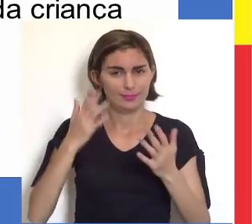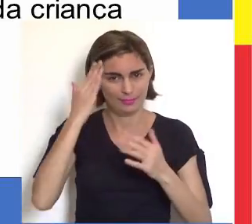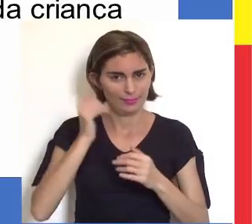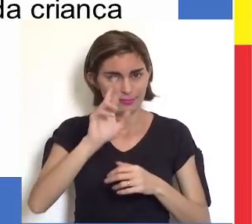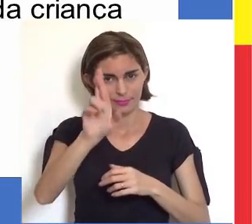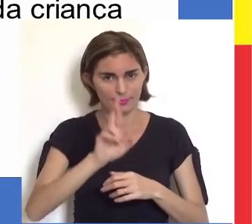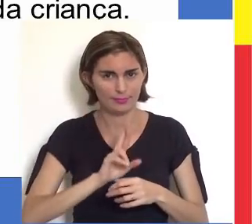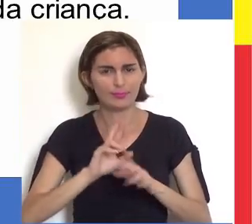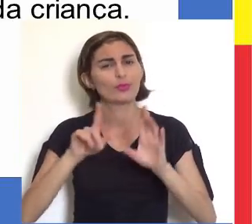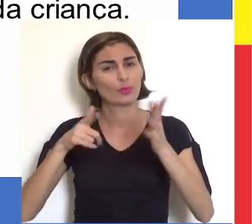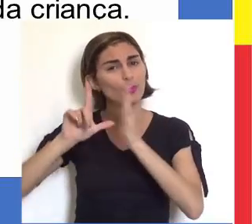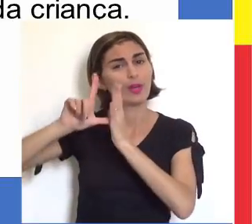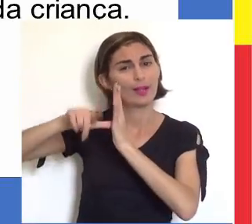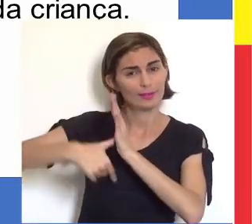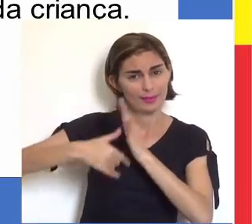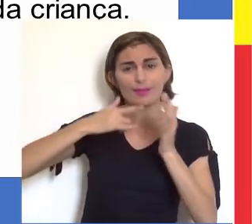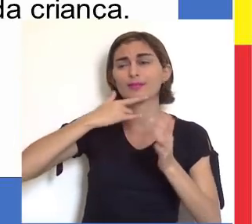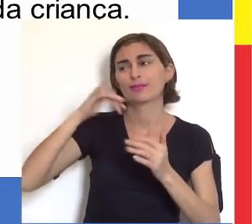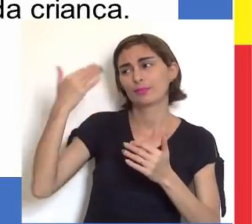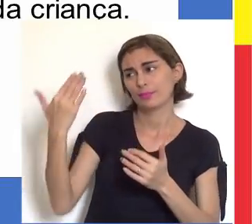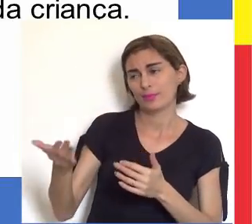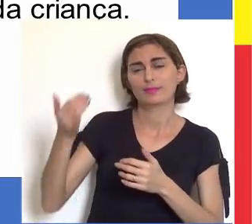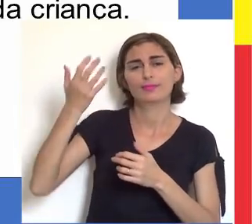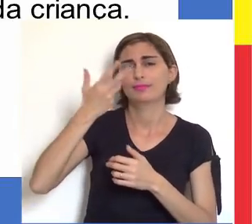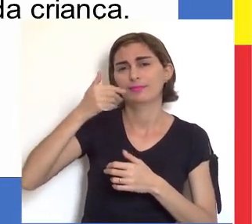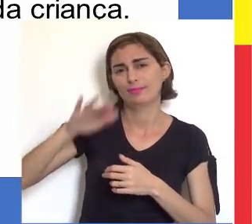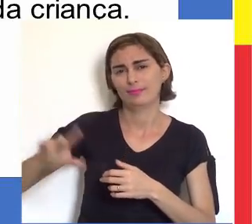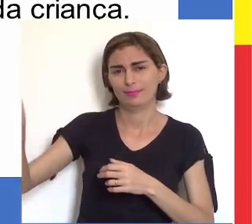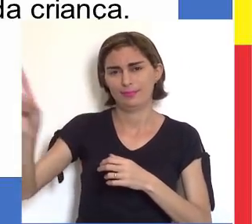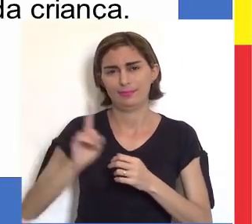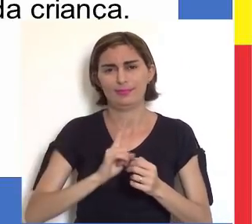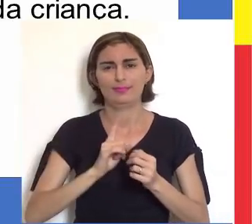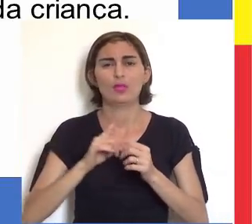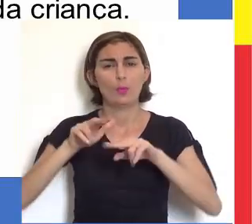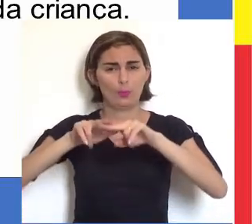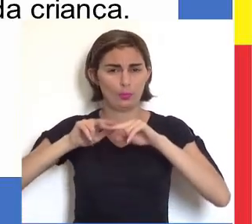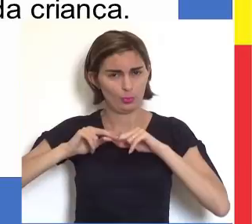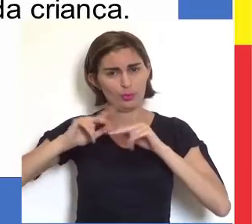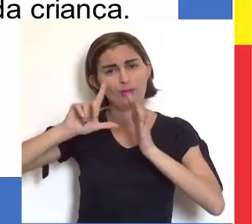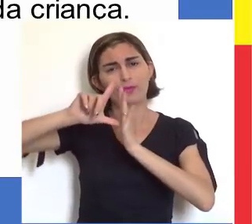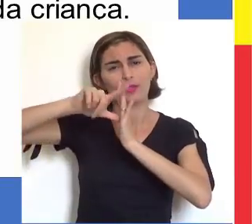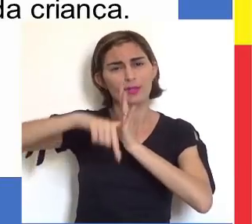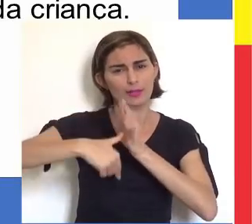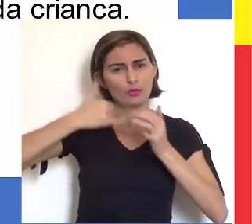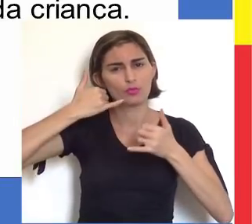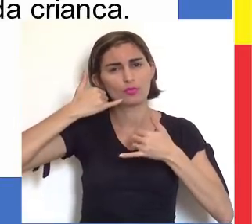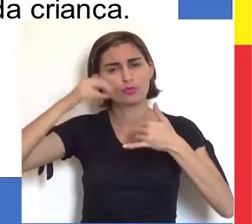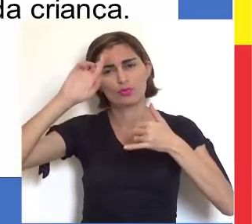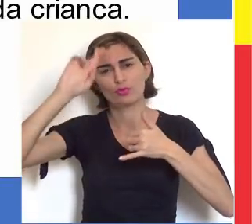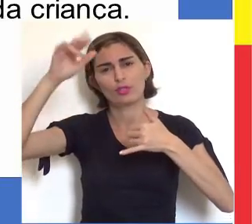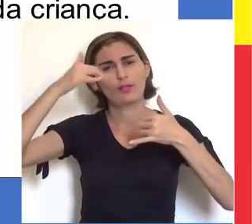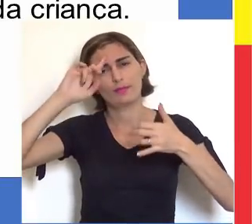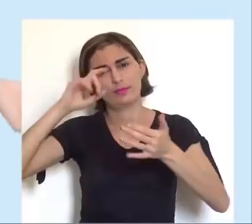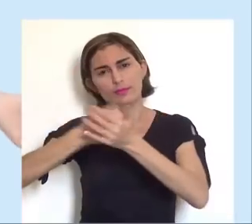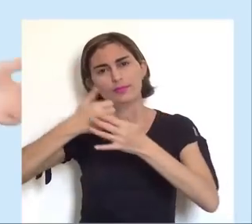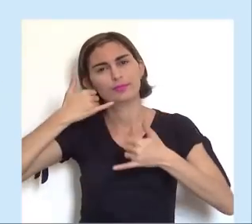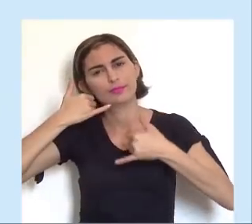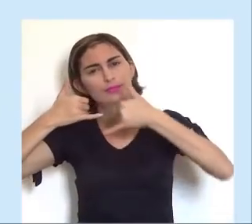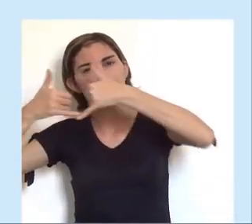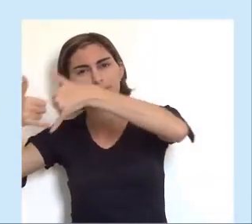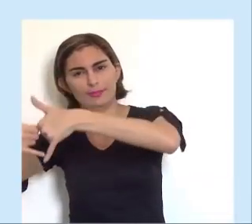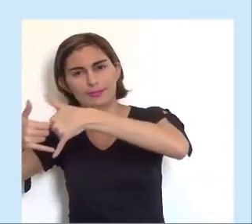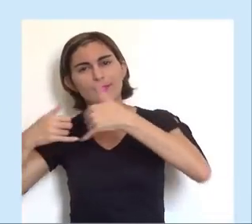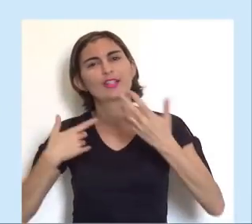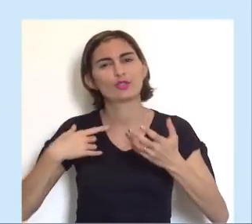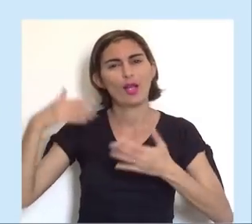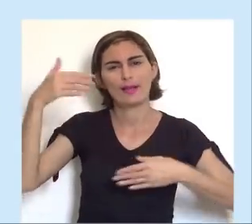resposta? O atraso do pai da criança ao trabalho. Na verdade, foi por conta desse atraso que o chefe decidiu ligar. E só assim a gente